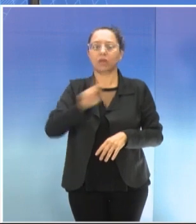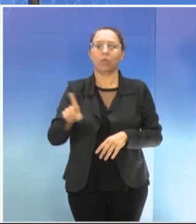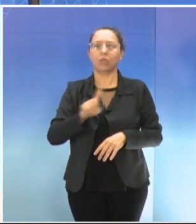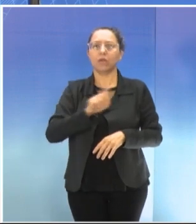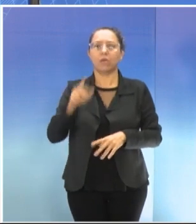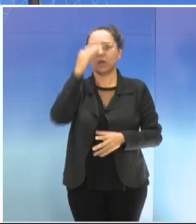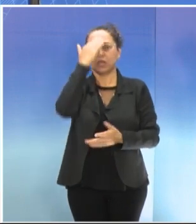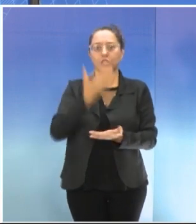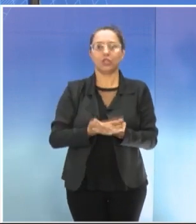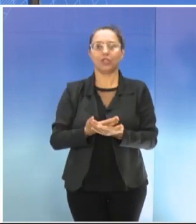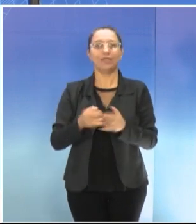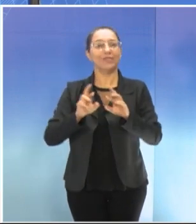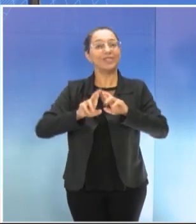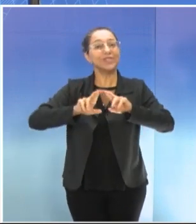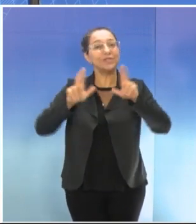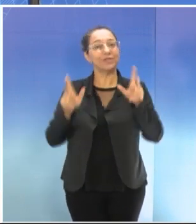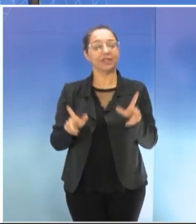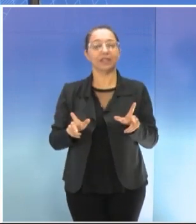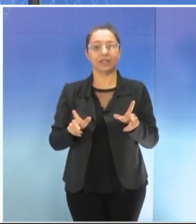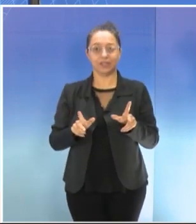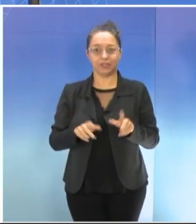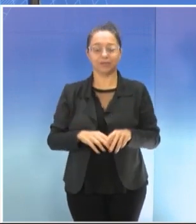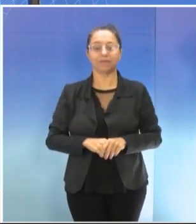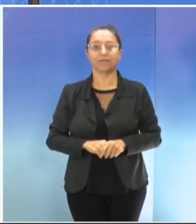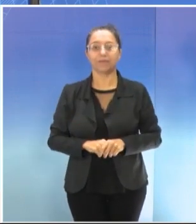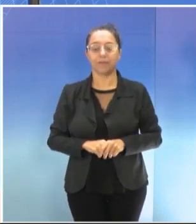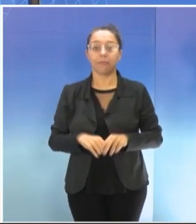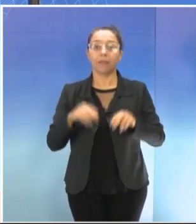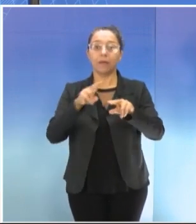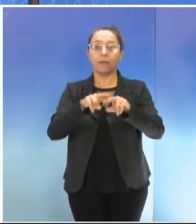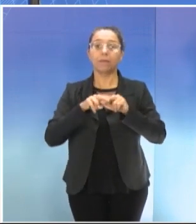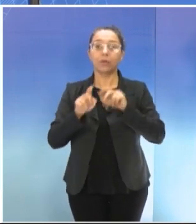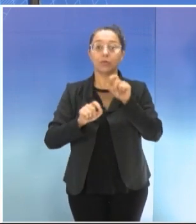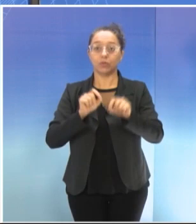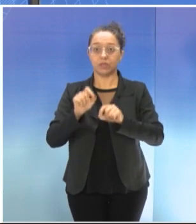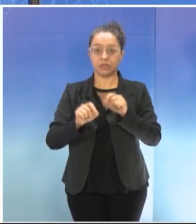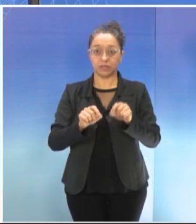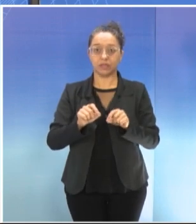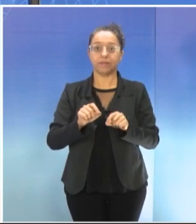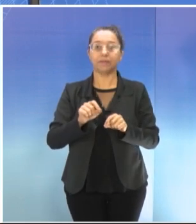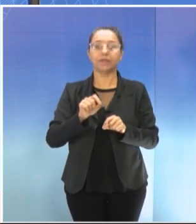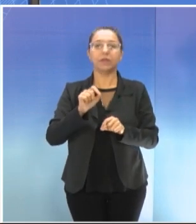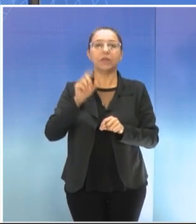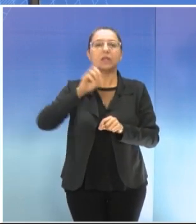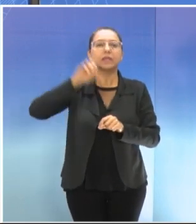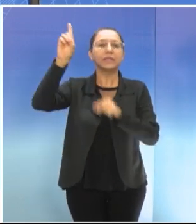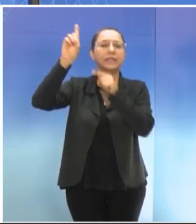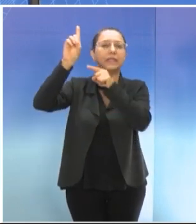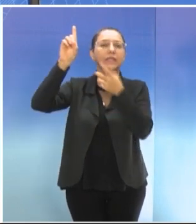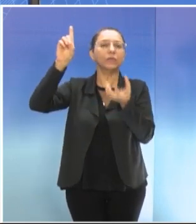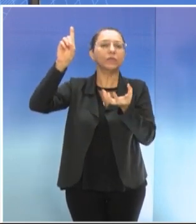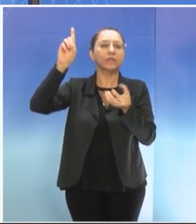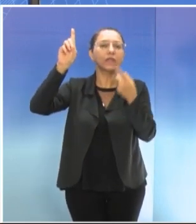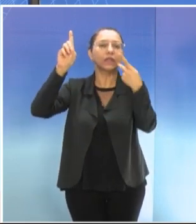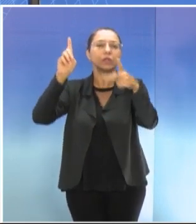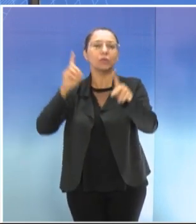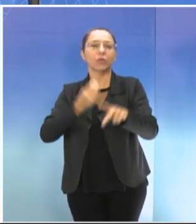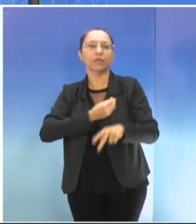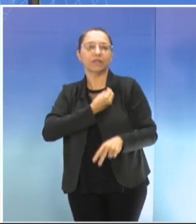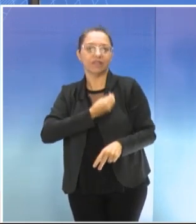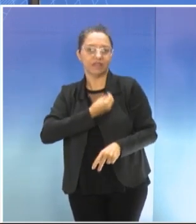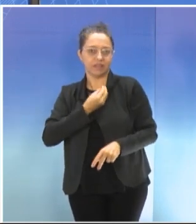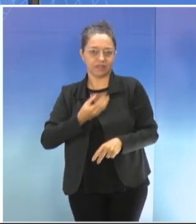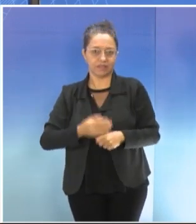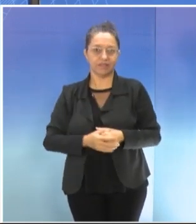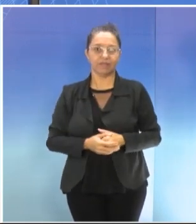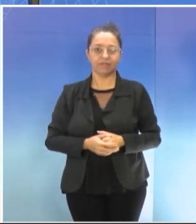Quando você duvida, na verdade, no linguajar filosófico, você está buscando a Deus. O que